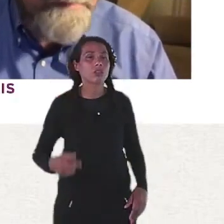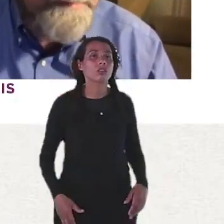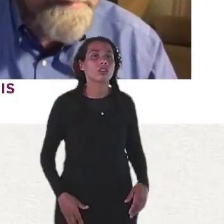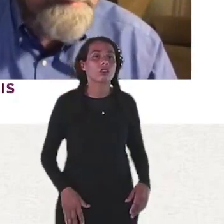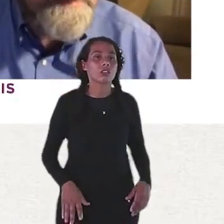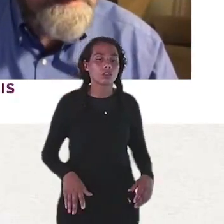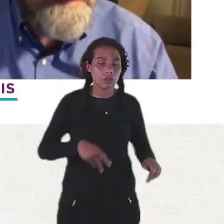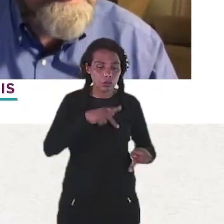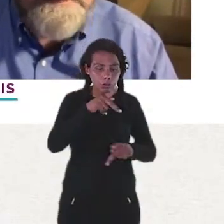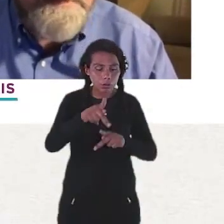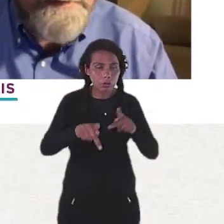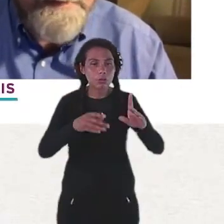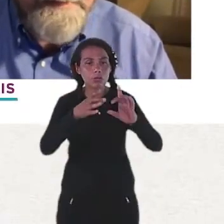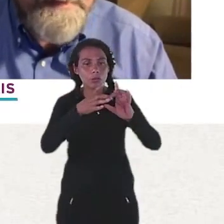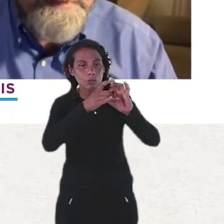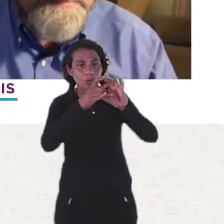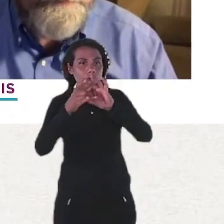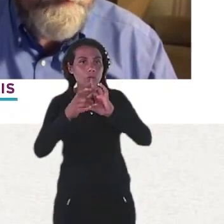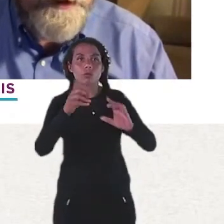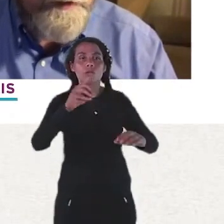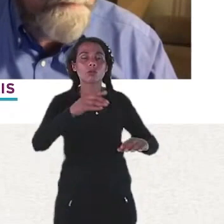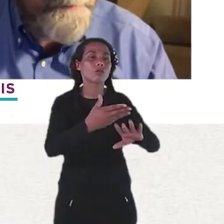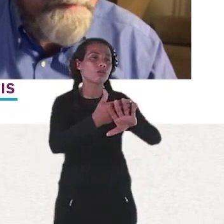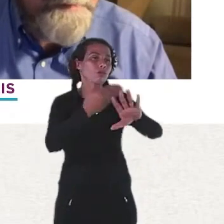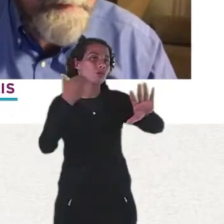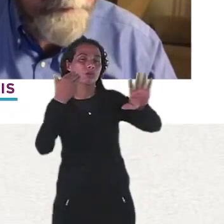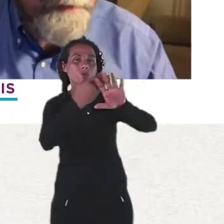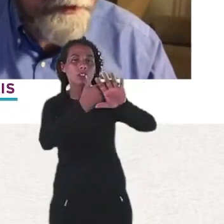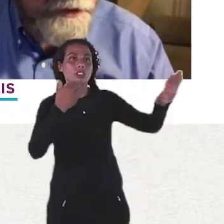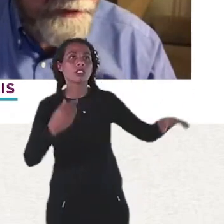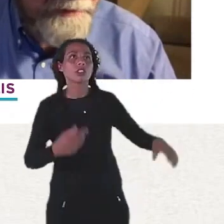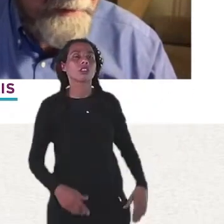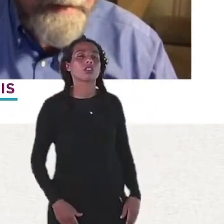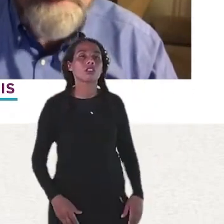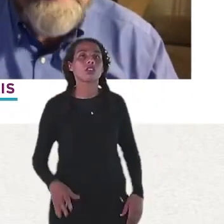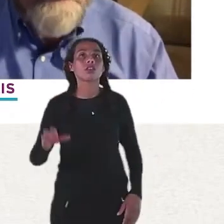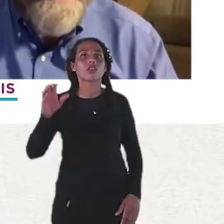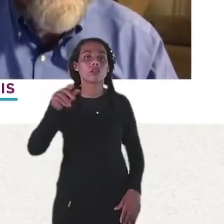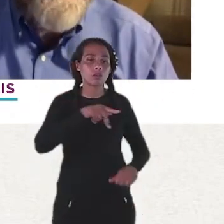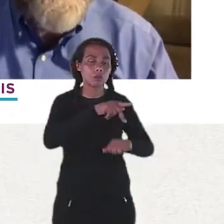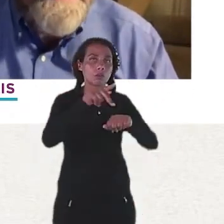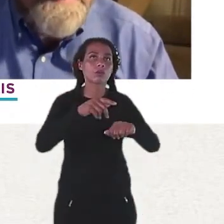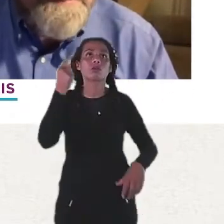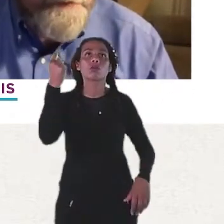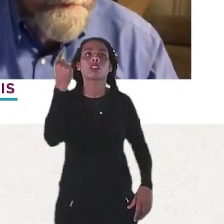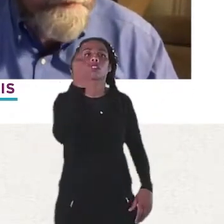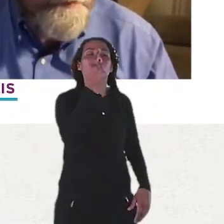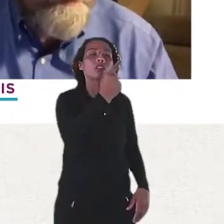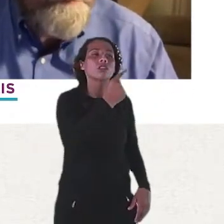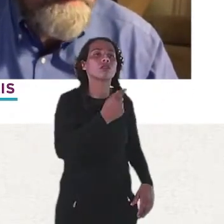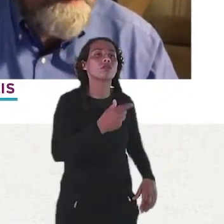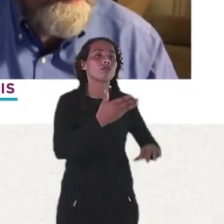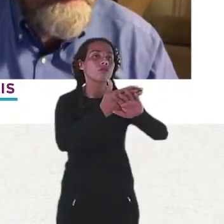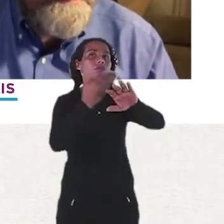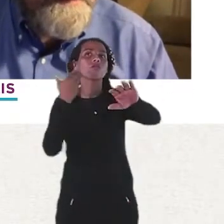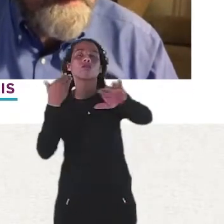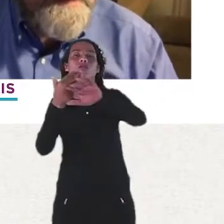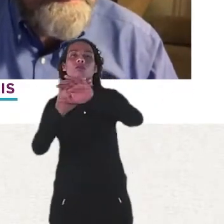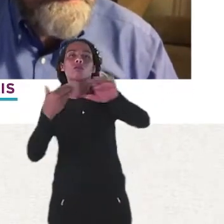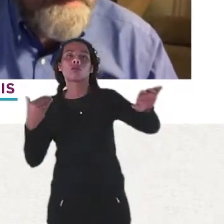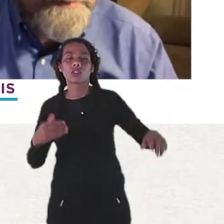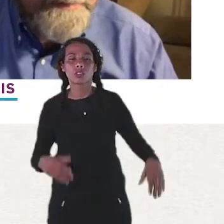sua independência, as Irlandas querem se fundir novamente e ser um país só, até o país de Gales tem um